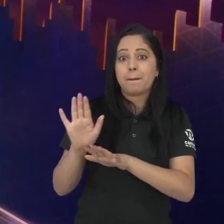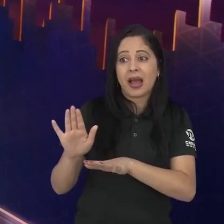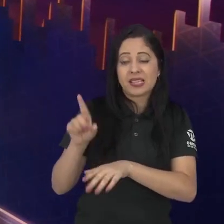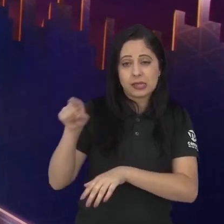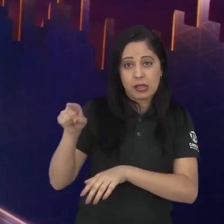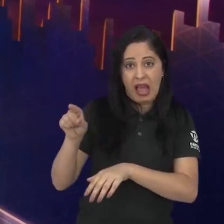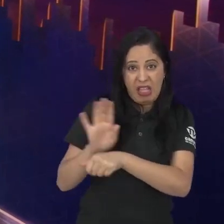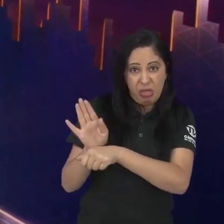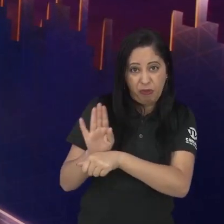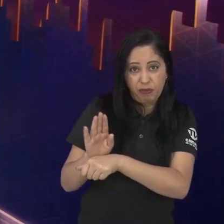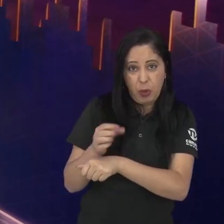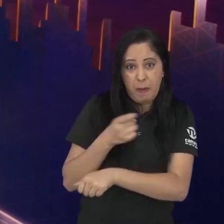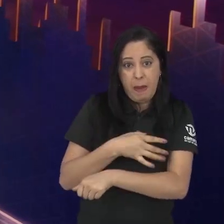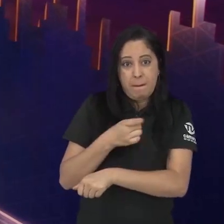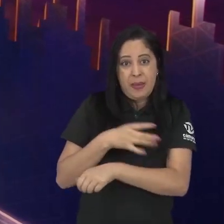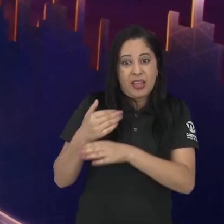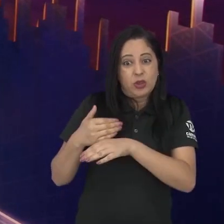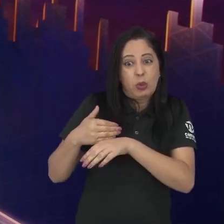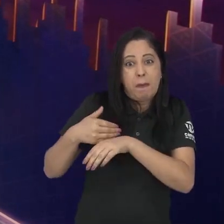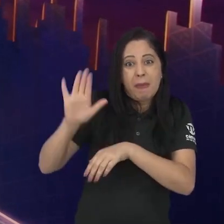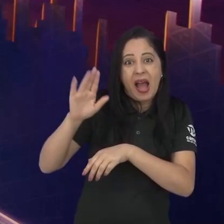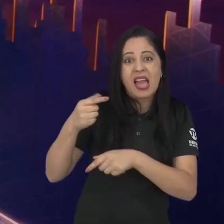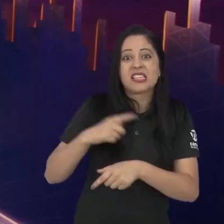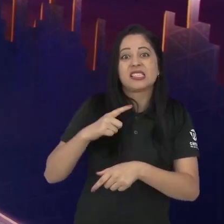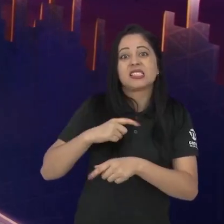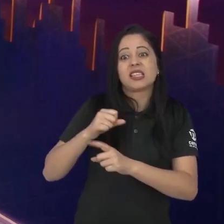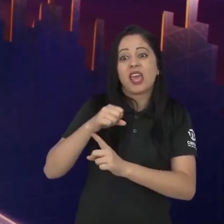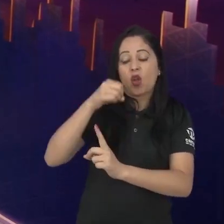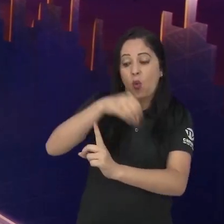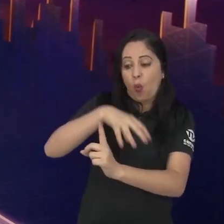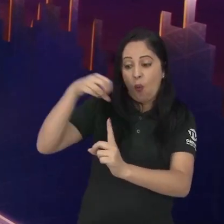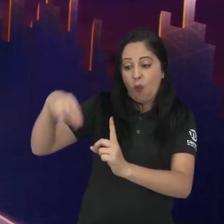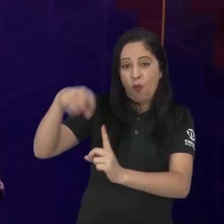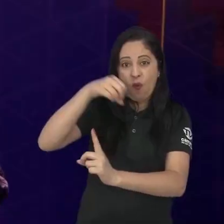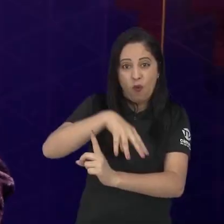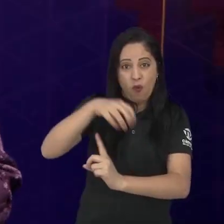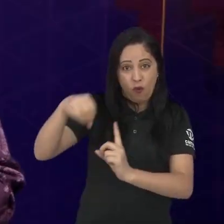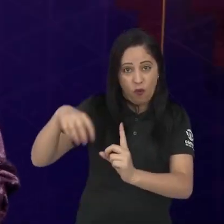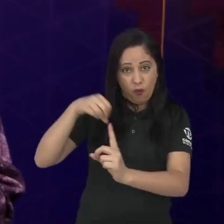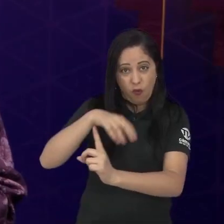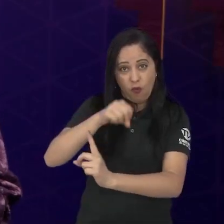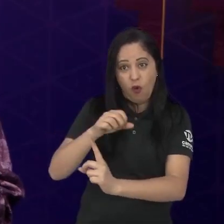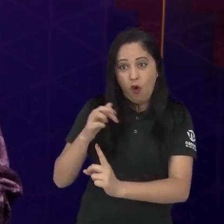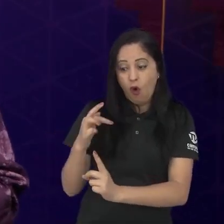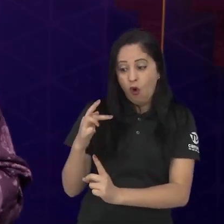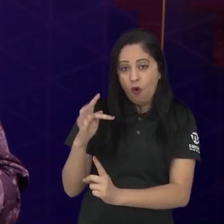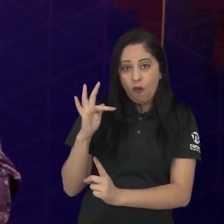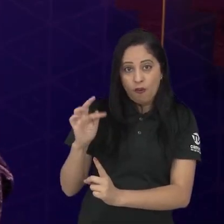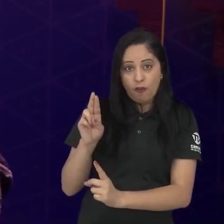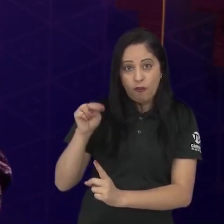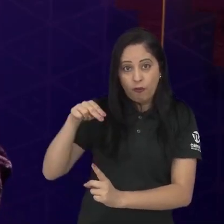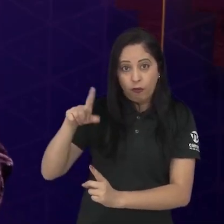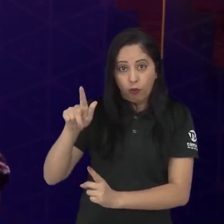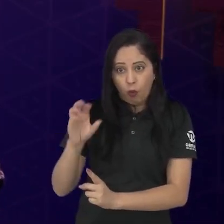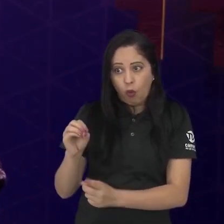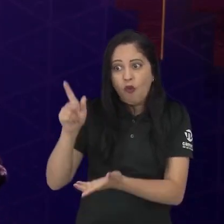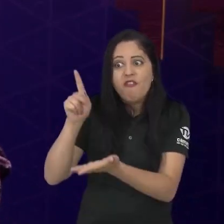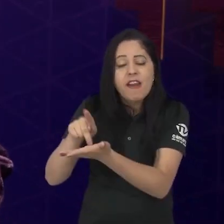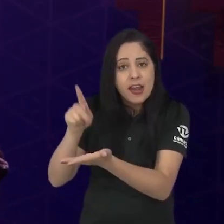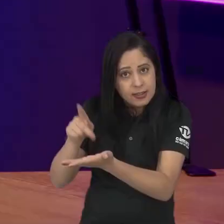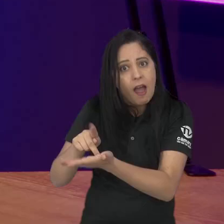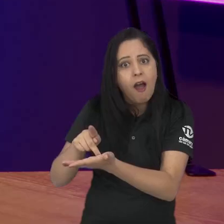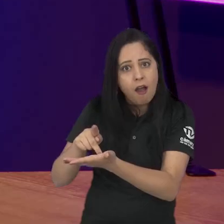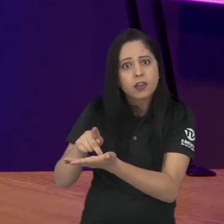The Last of Us é que ele é inspirado, o fungo de The Last of Us é inspirado num fungo real. Isso é extremamente